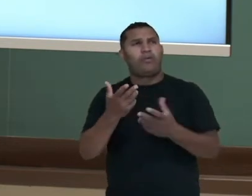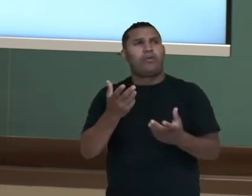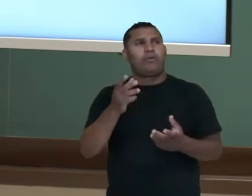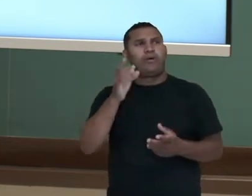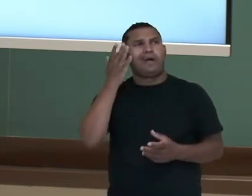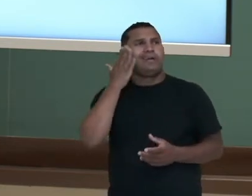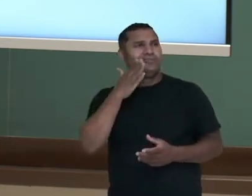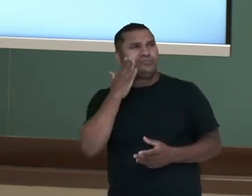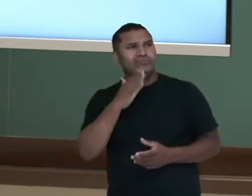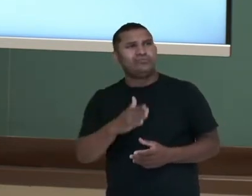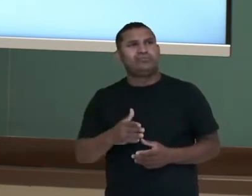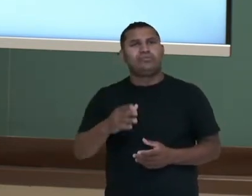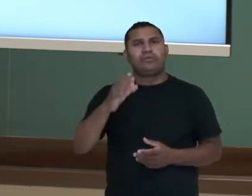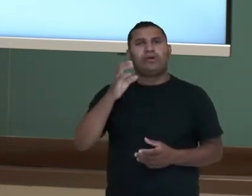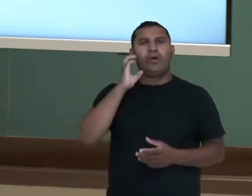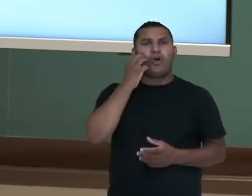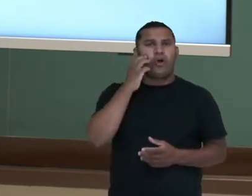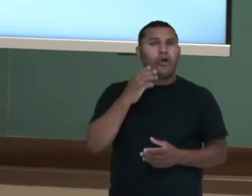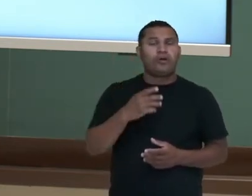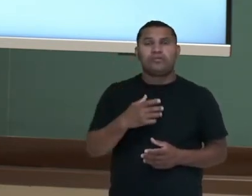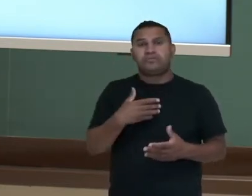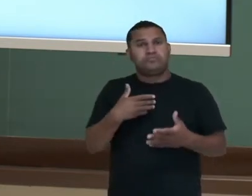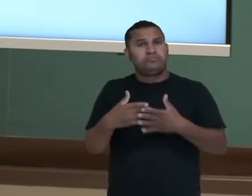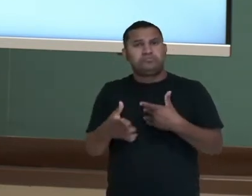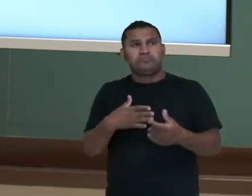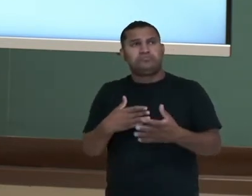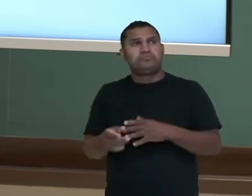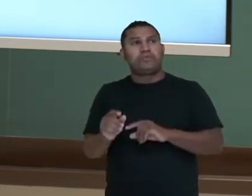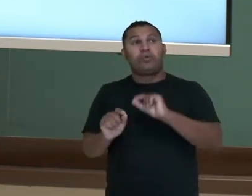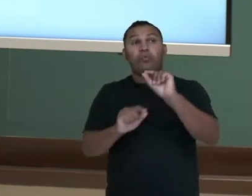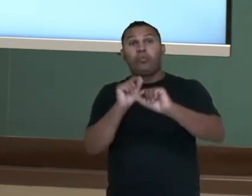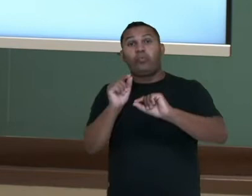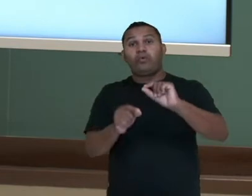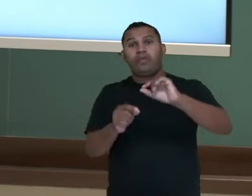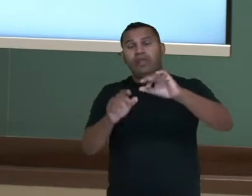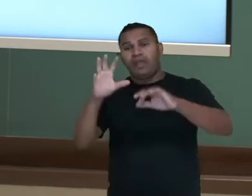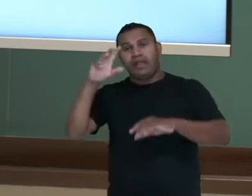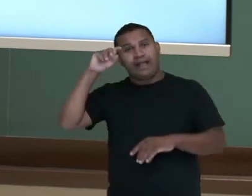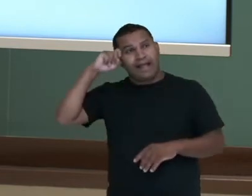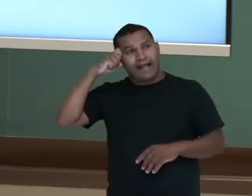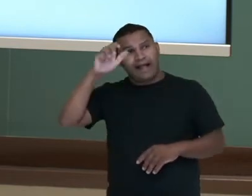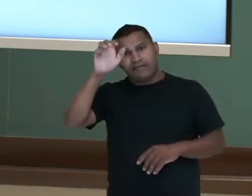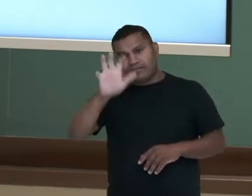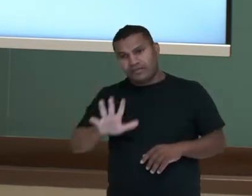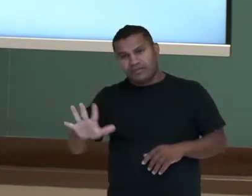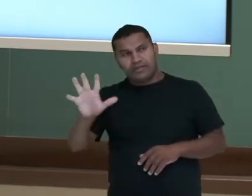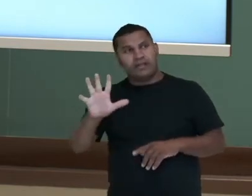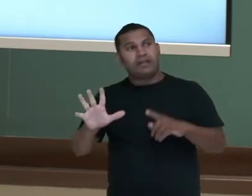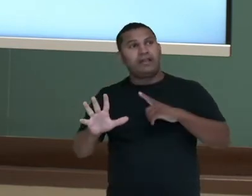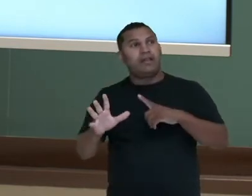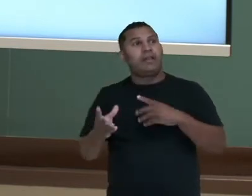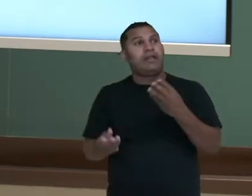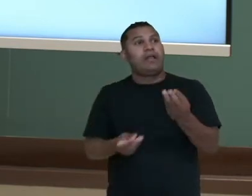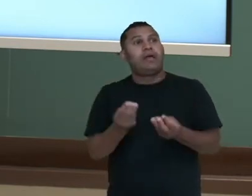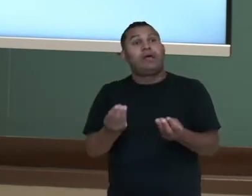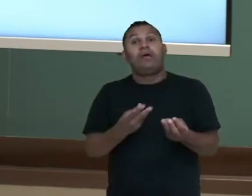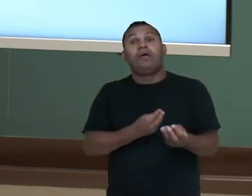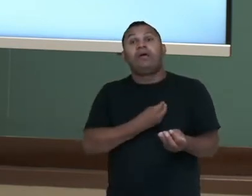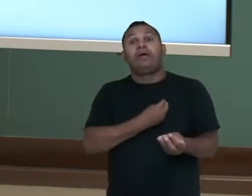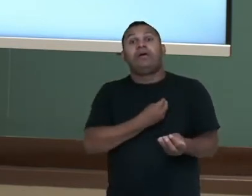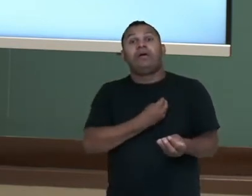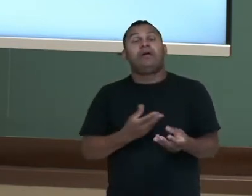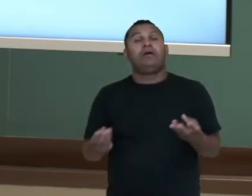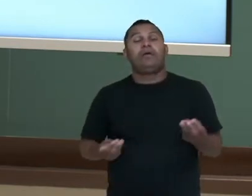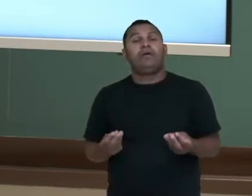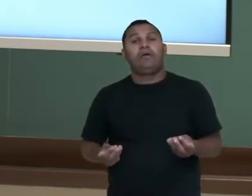continente africano sem levar em consideração as divisões étnicas, raciais, que já existiam no continente